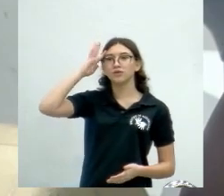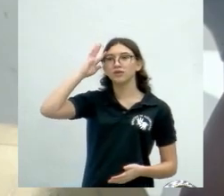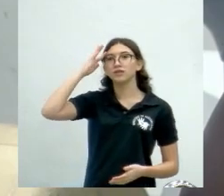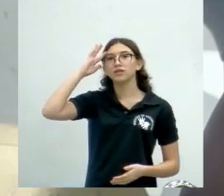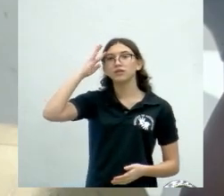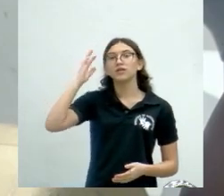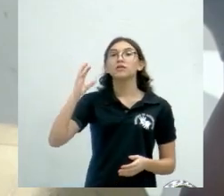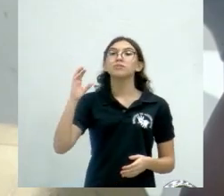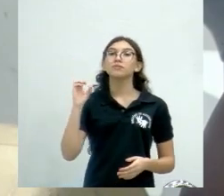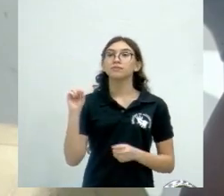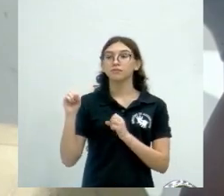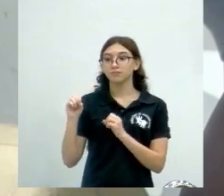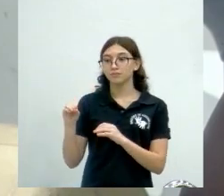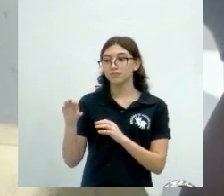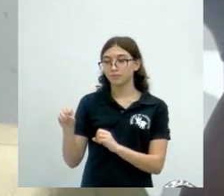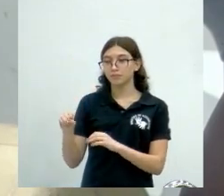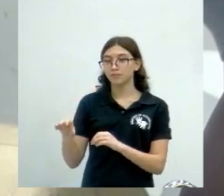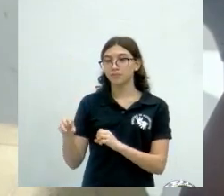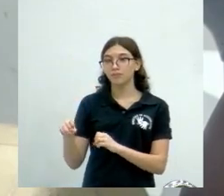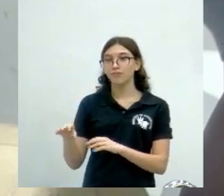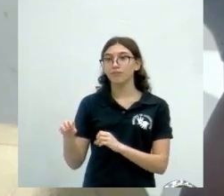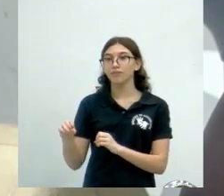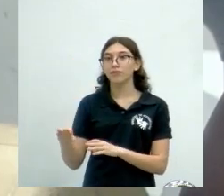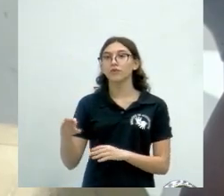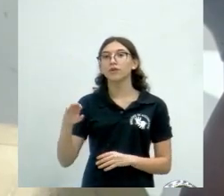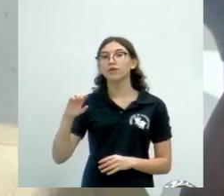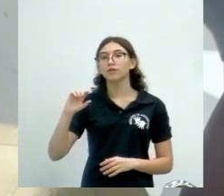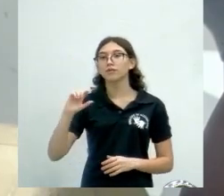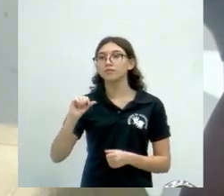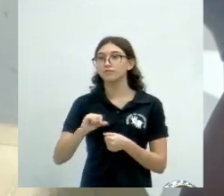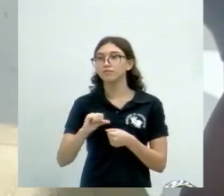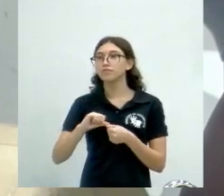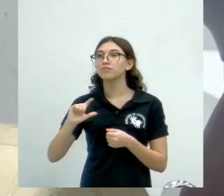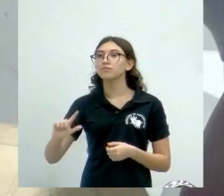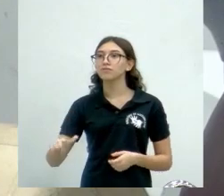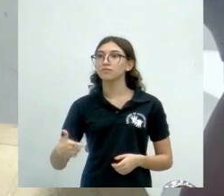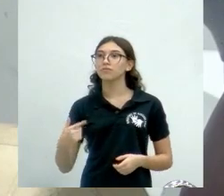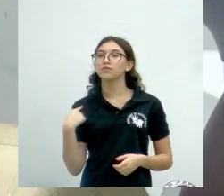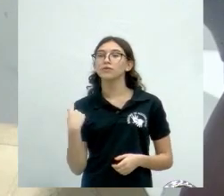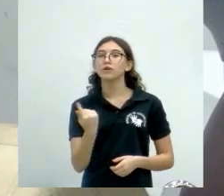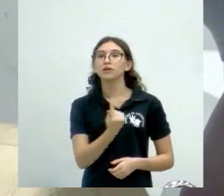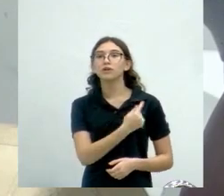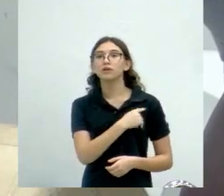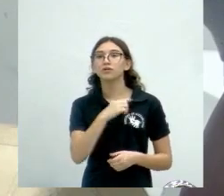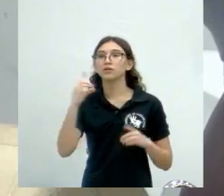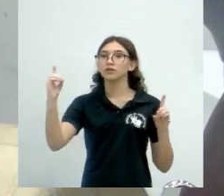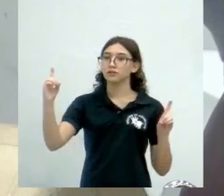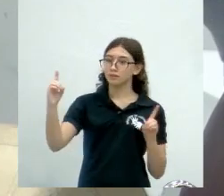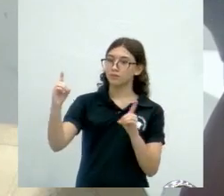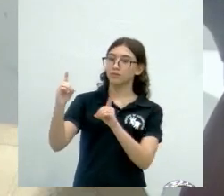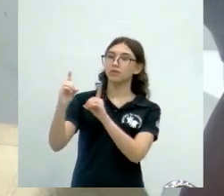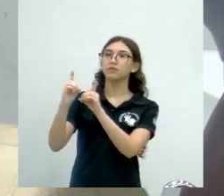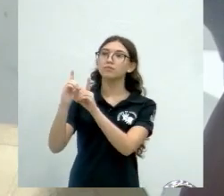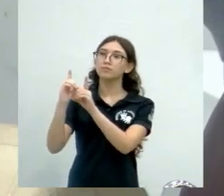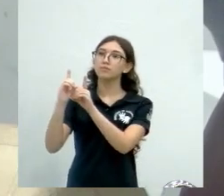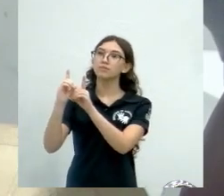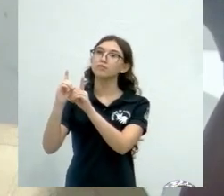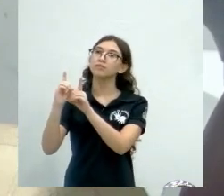porque no texto bíblico, sabedoria é algo que a gente alcança quando a gente se